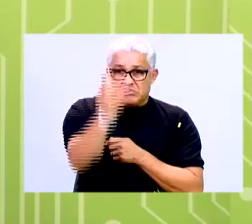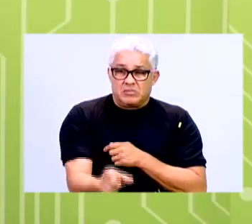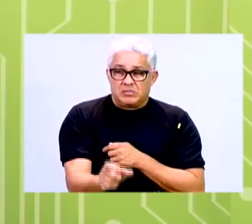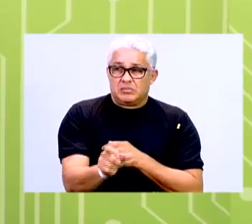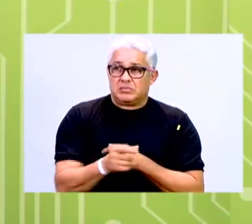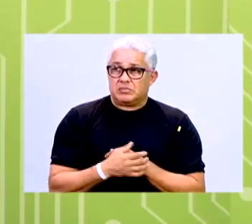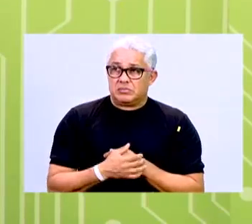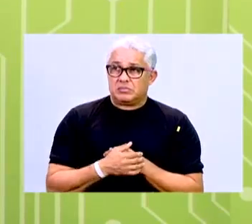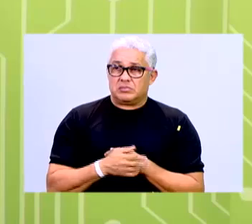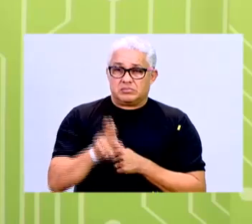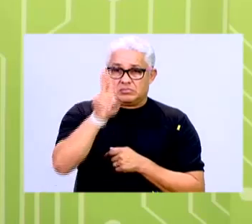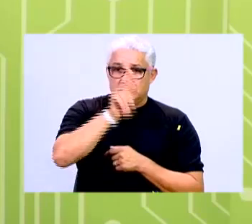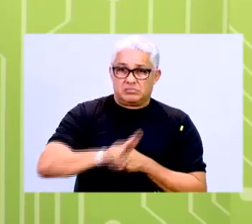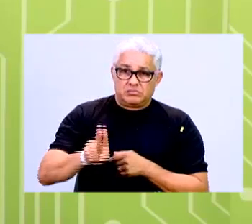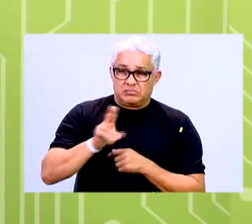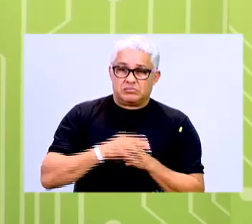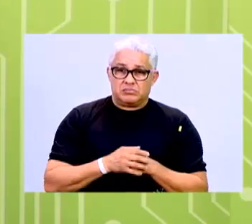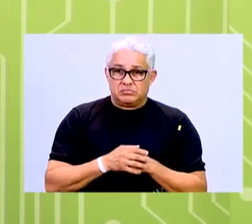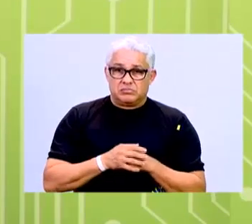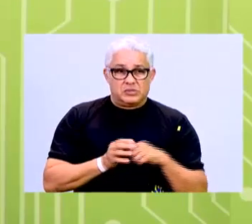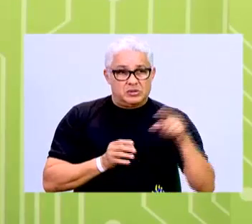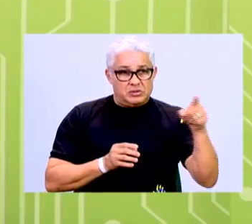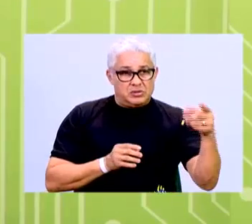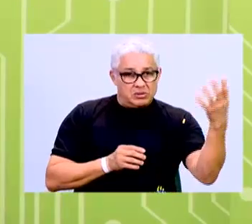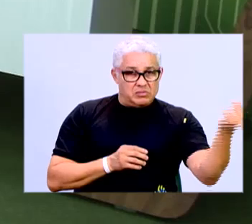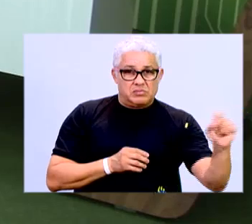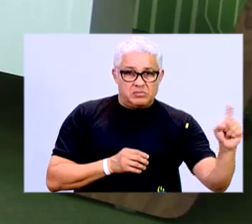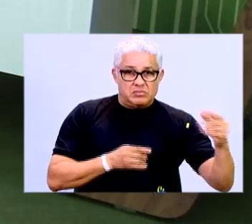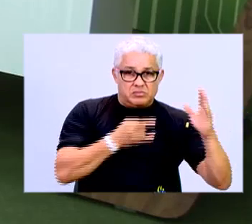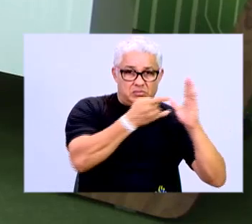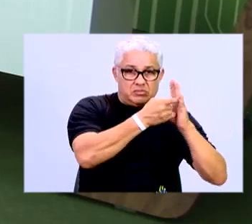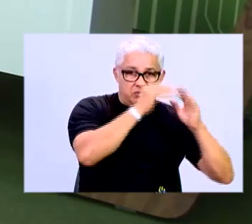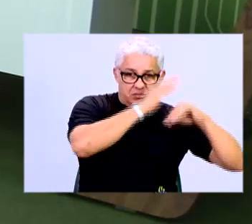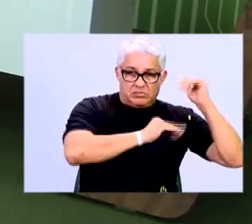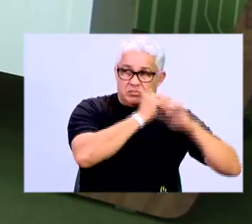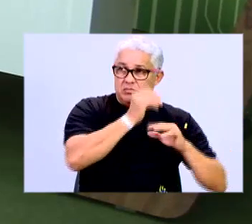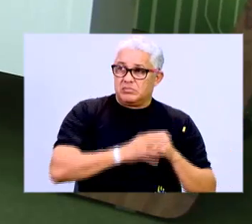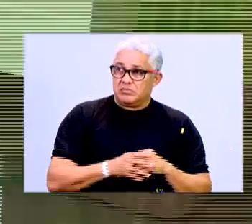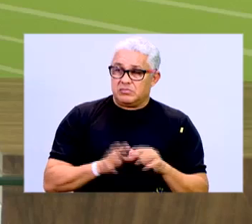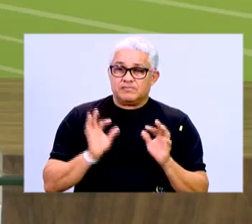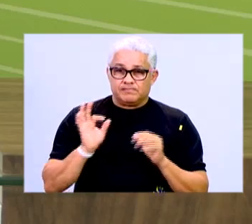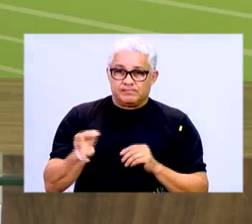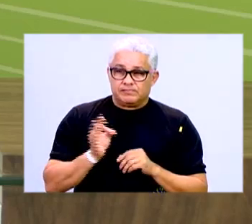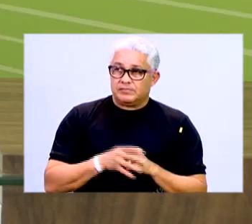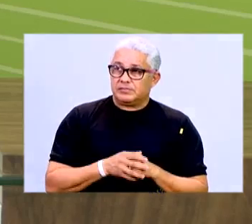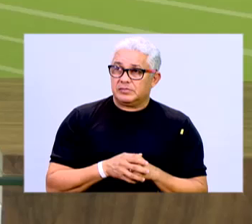não pelo desenvolvedor. Né, professora? Exatamente.